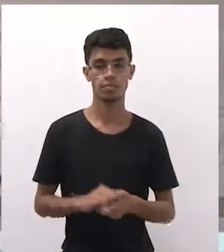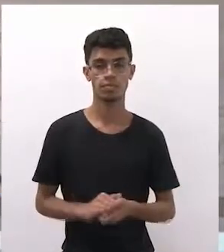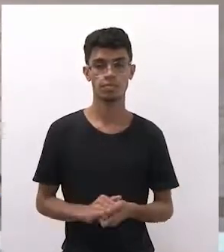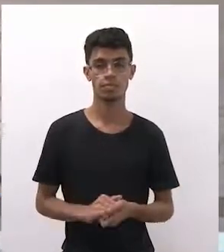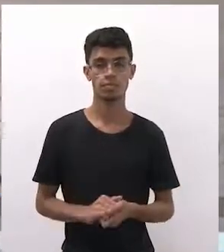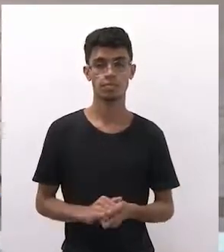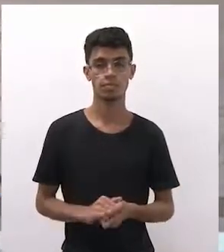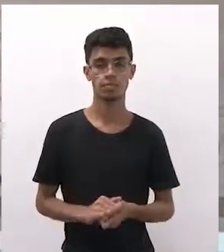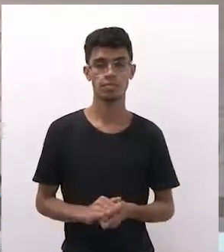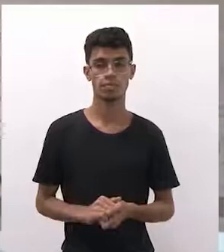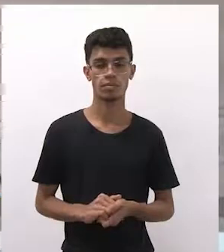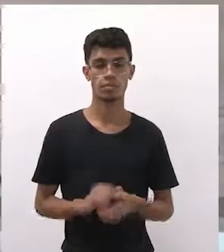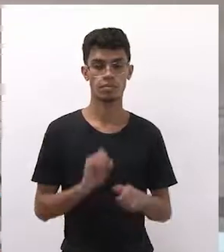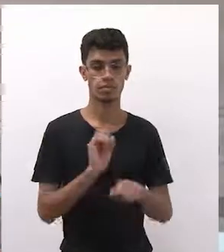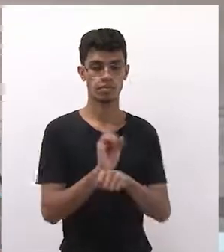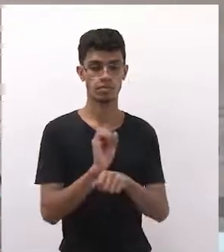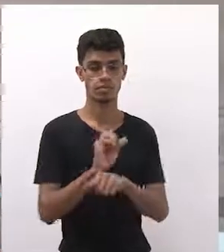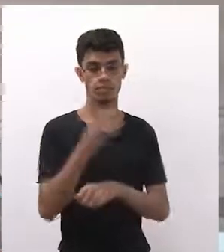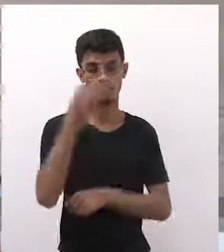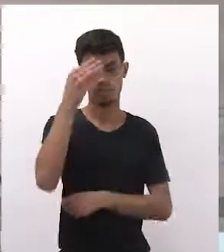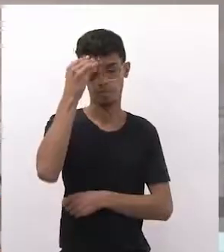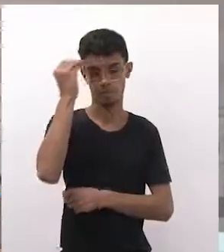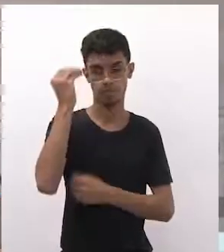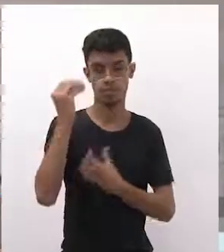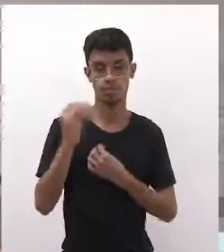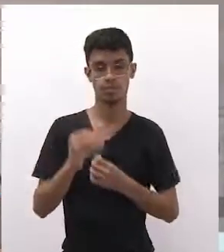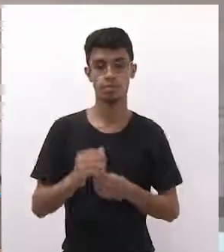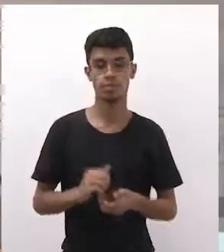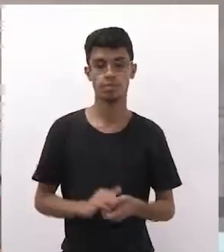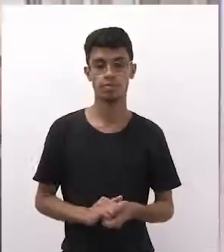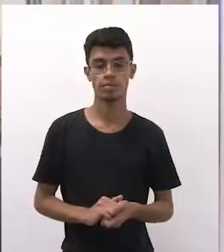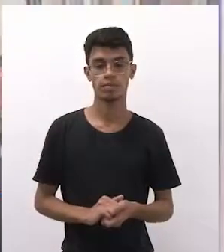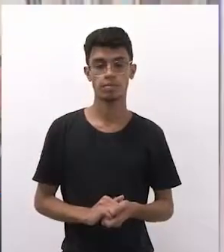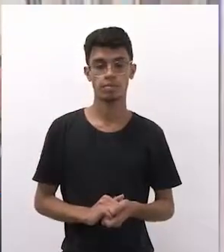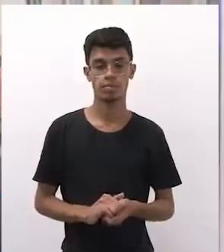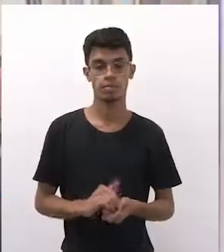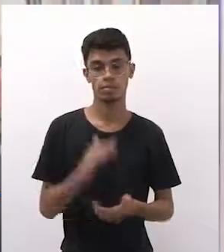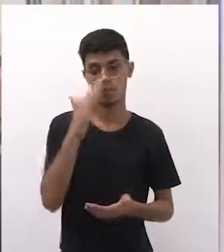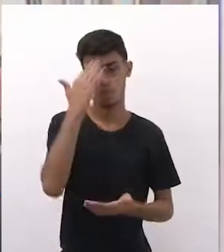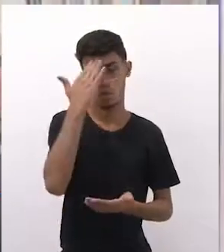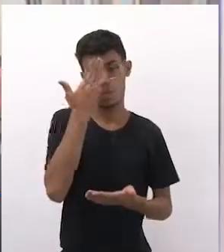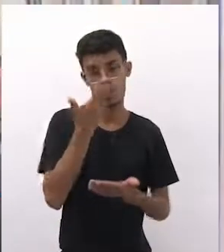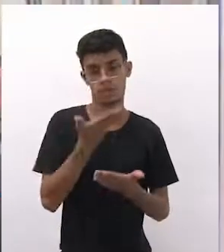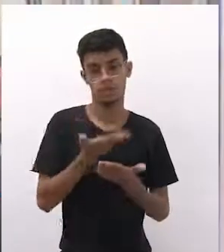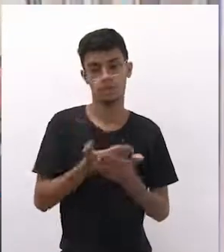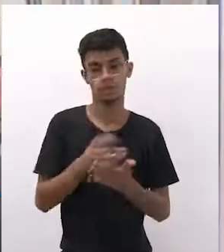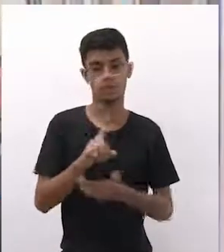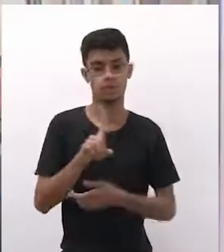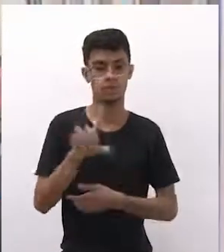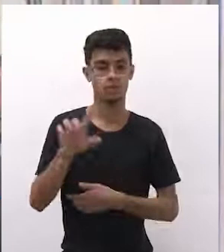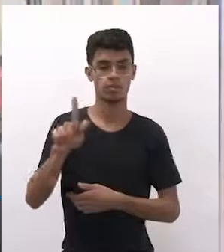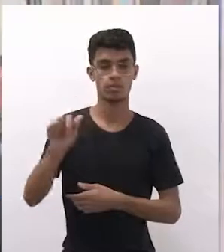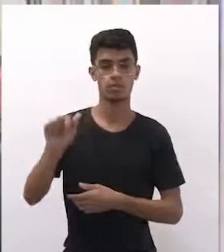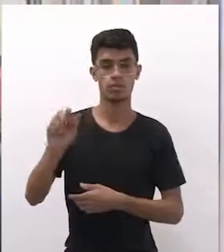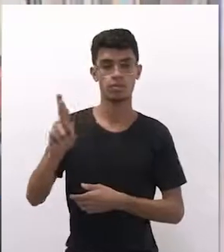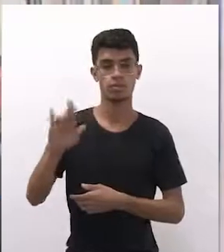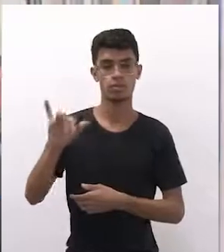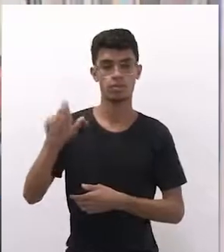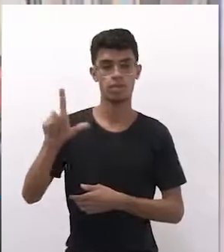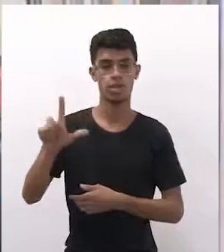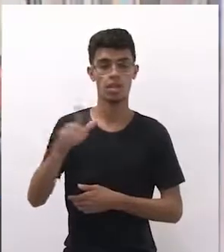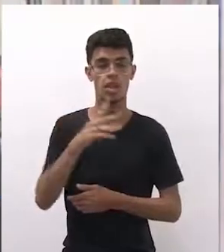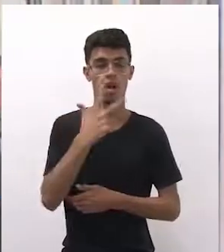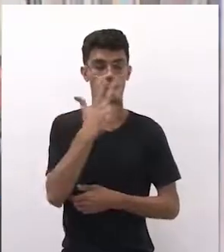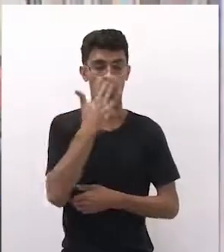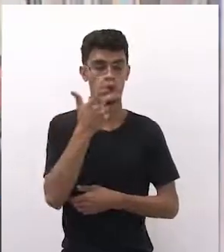Não sei se eu esqueci alguma coisa, mas acho que não. Eu acredito que não, doutora Gabriela. Acho que a senhora conseguiu falar dos